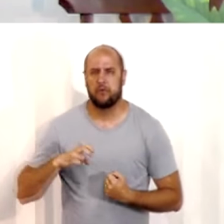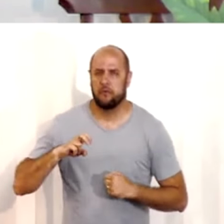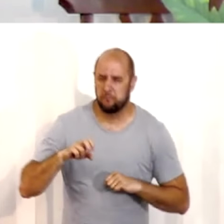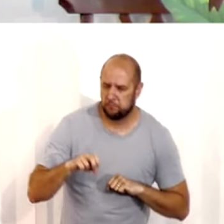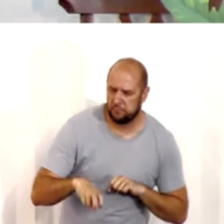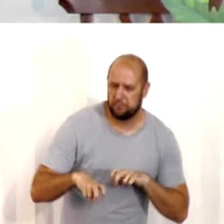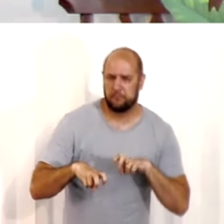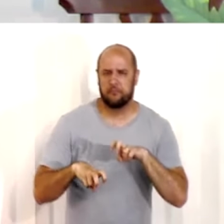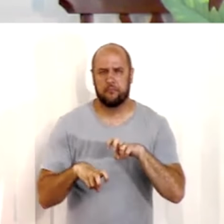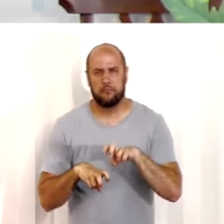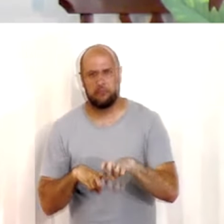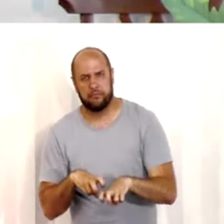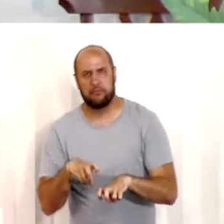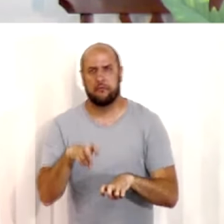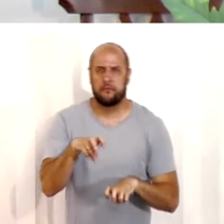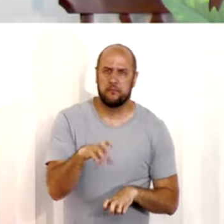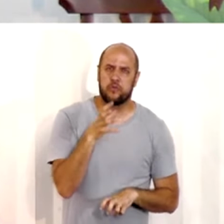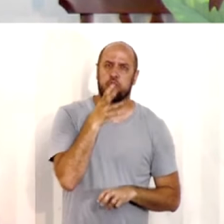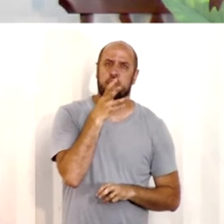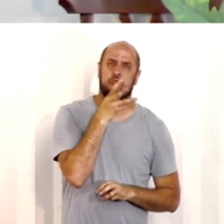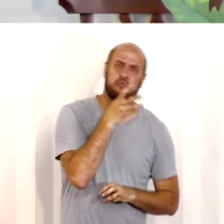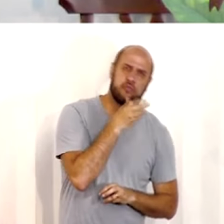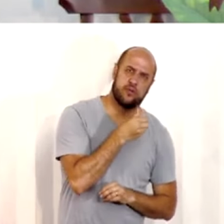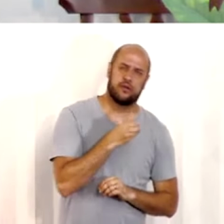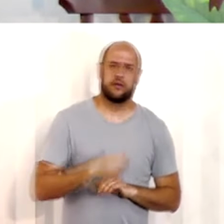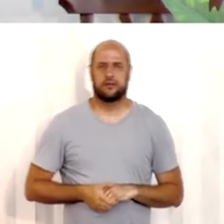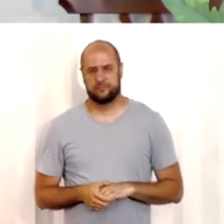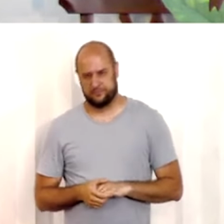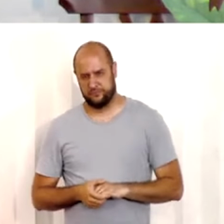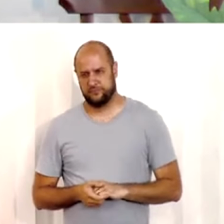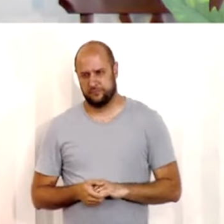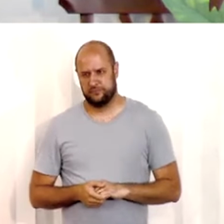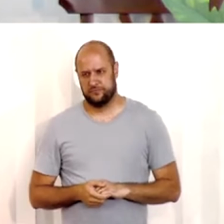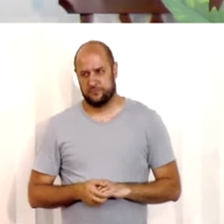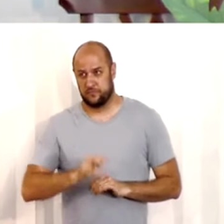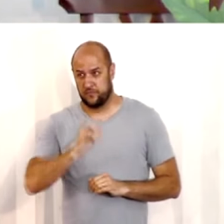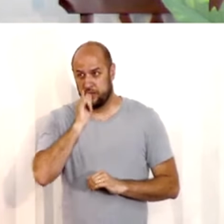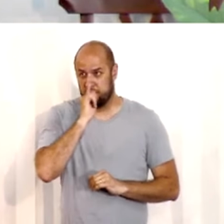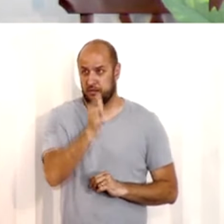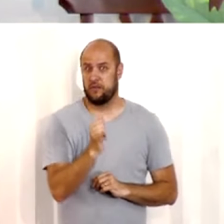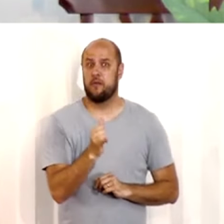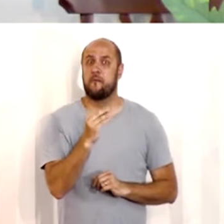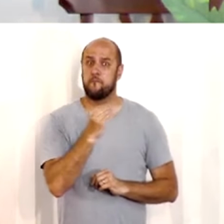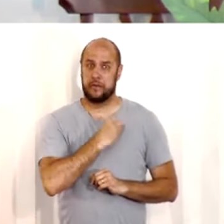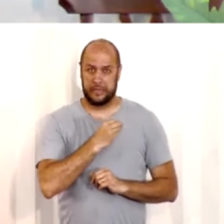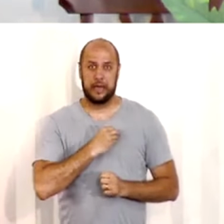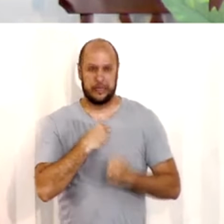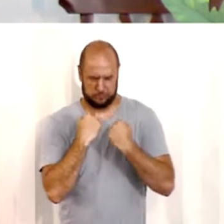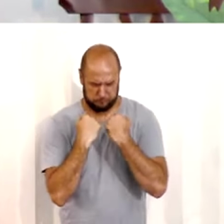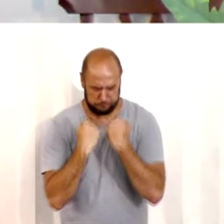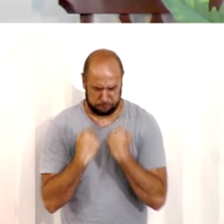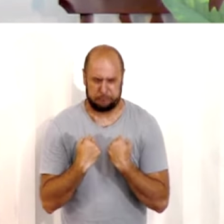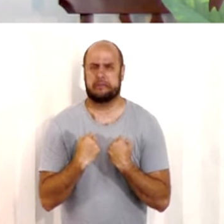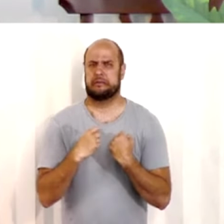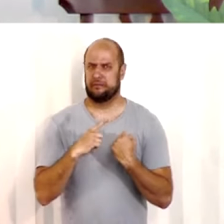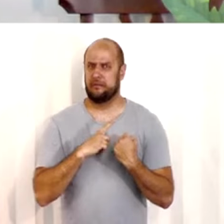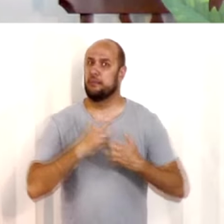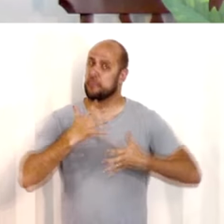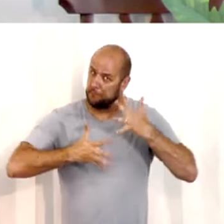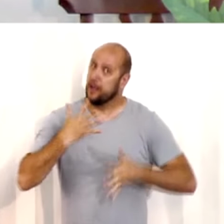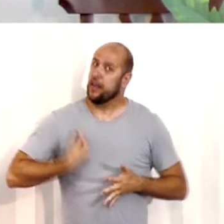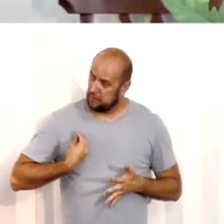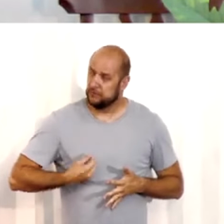próprios Hebreus, olha, o pecado vai atrapalhar a caminhada de vocês. Vocês podem pensar que não, mas vai sim,